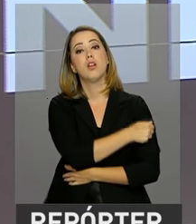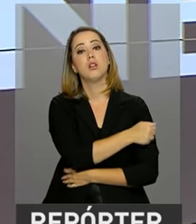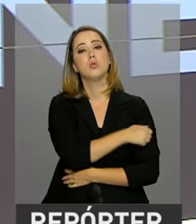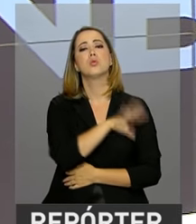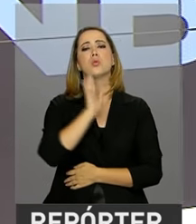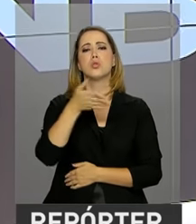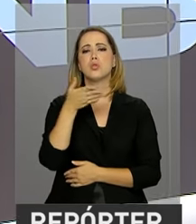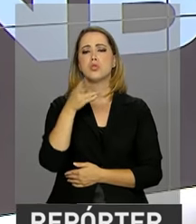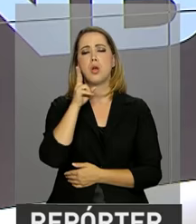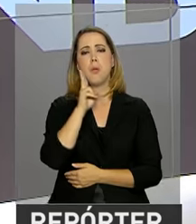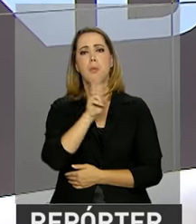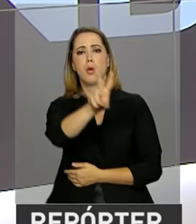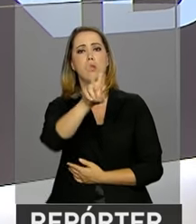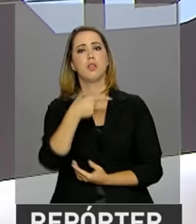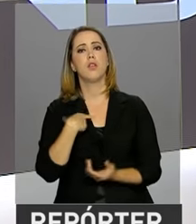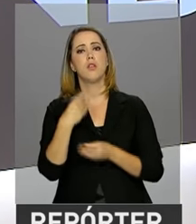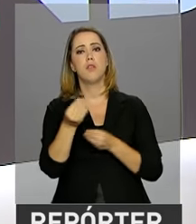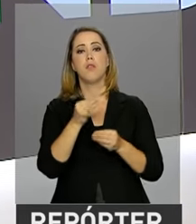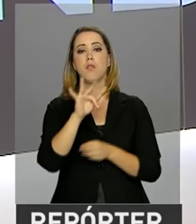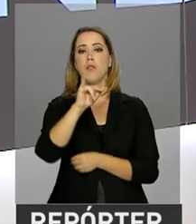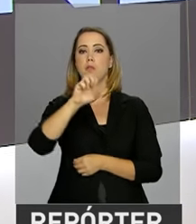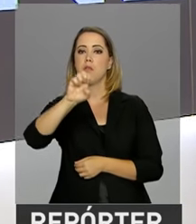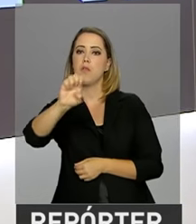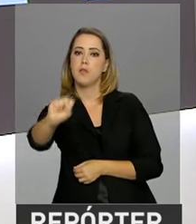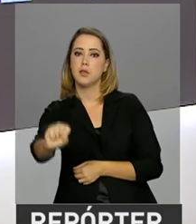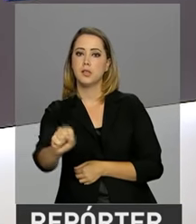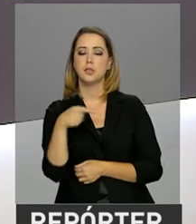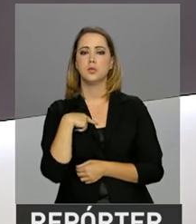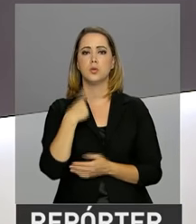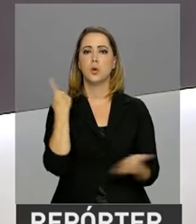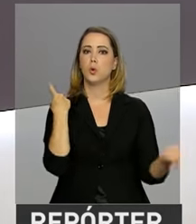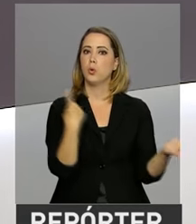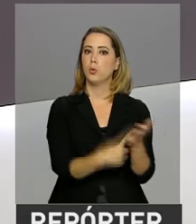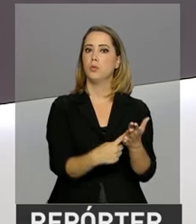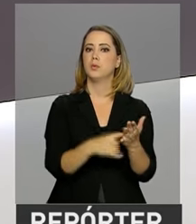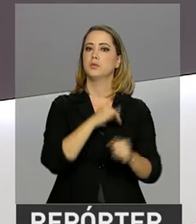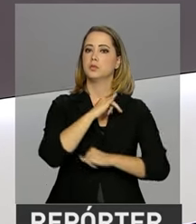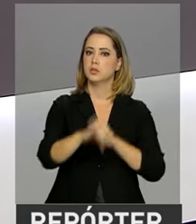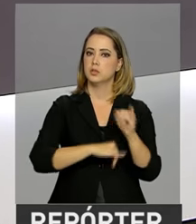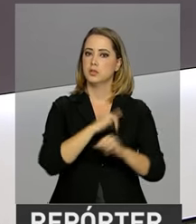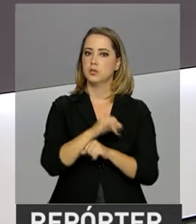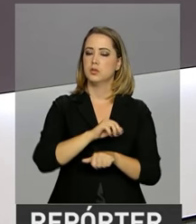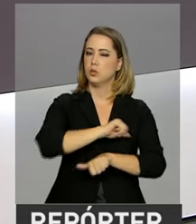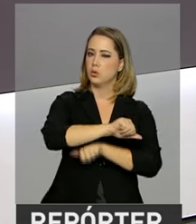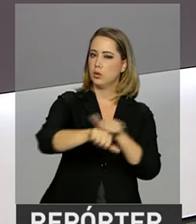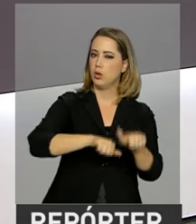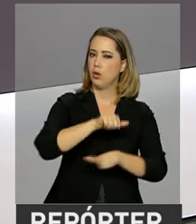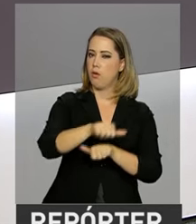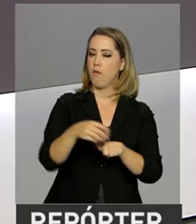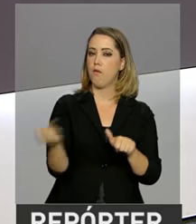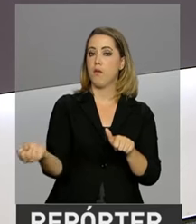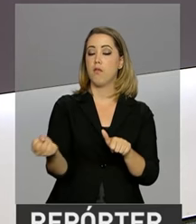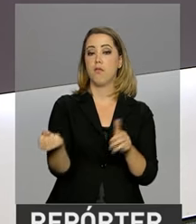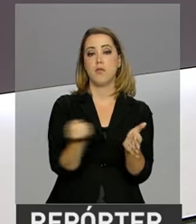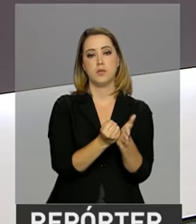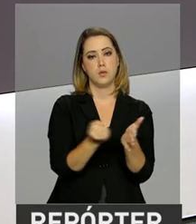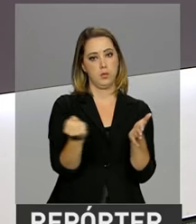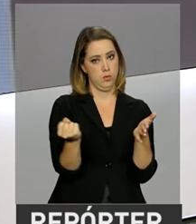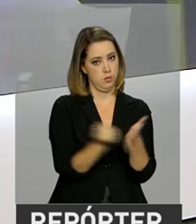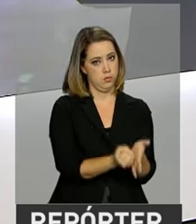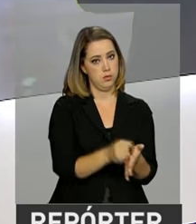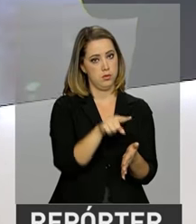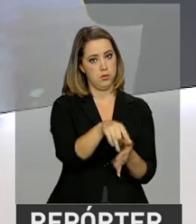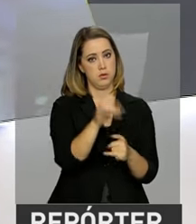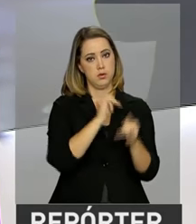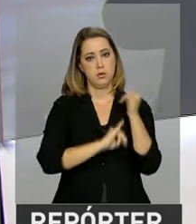já podem acessar o sistema do financiamento estudantil o fi para confirmar as informações e renovar seus contratos quem tem mais informações